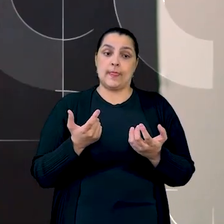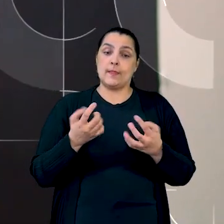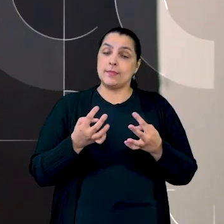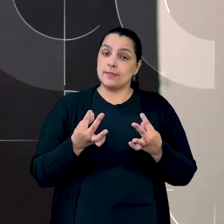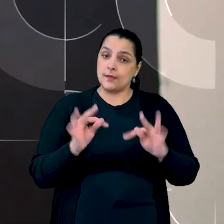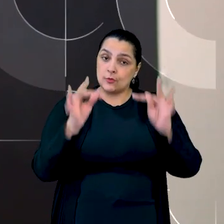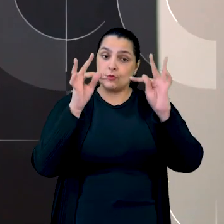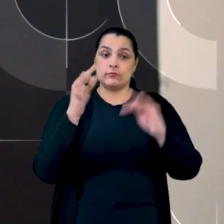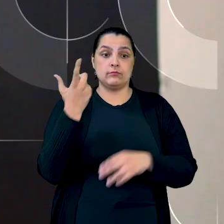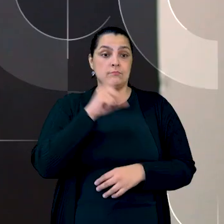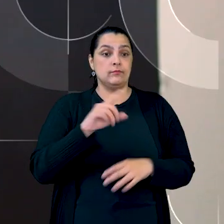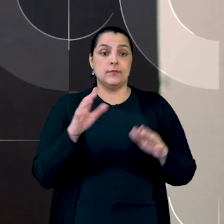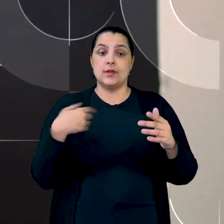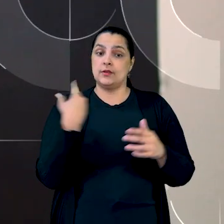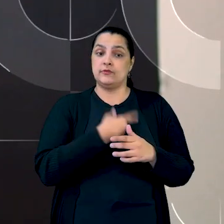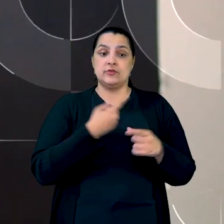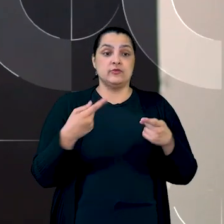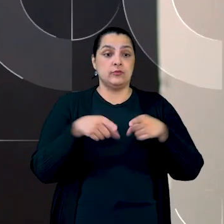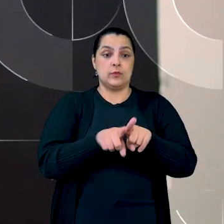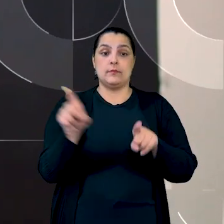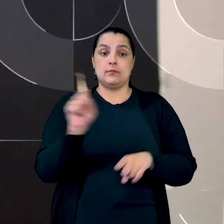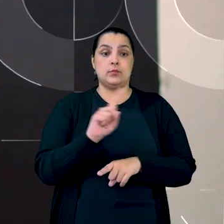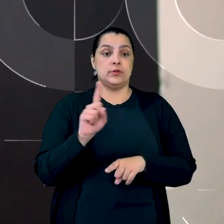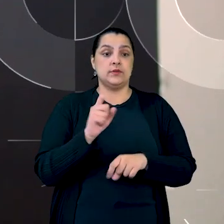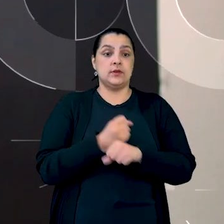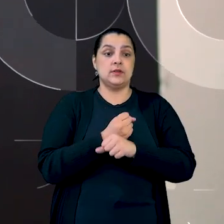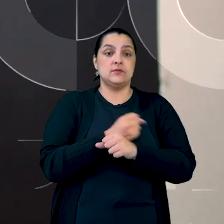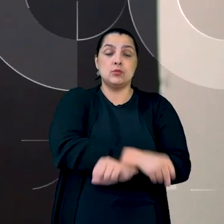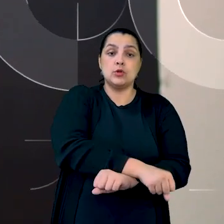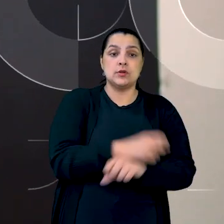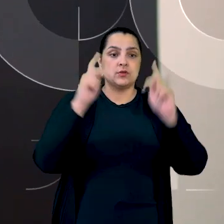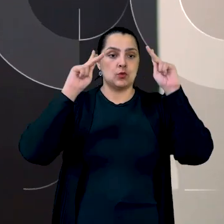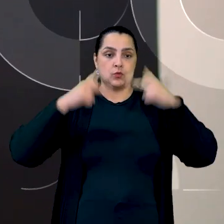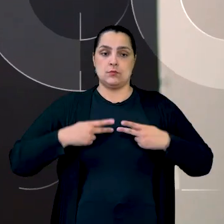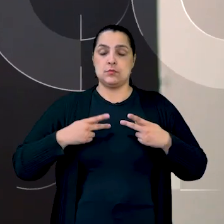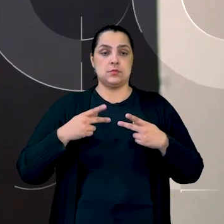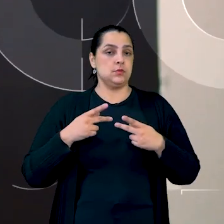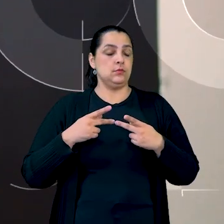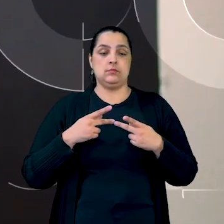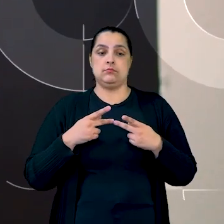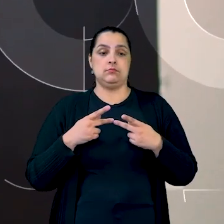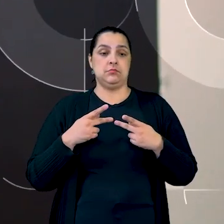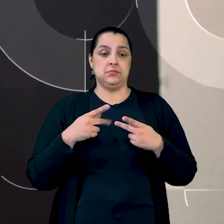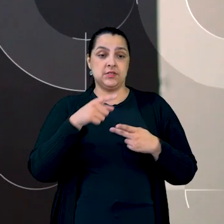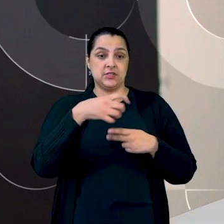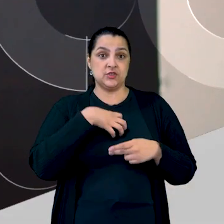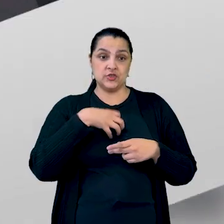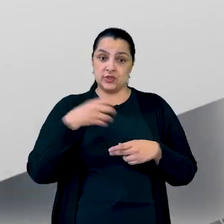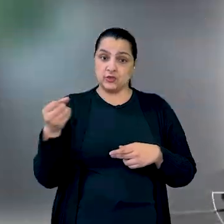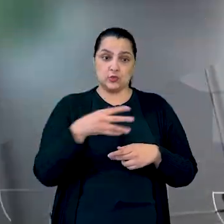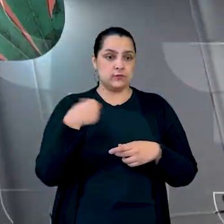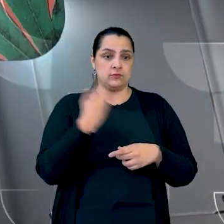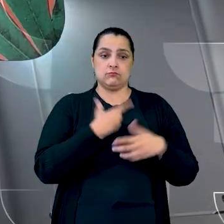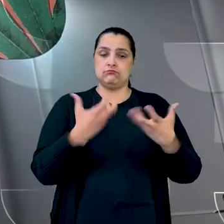parceiros da tecnologia, mas não somos parceiros da exploração humana sob nova